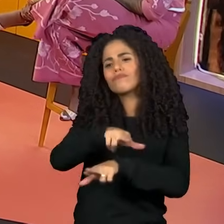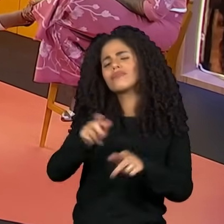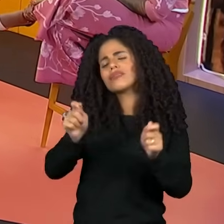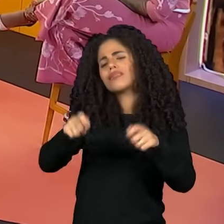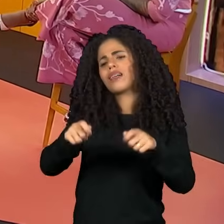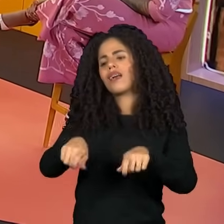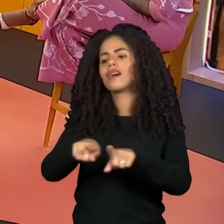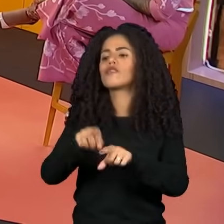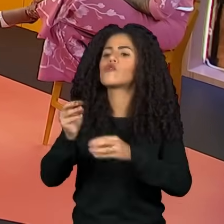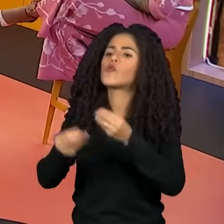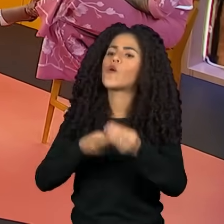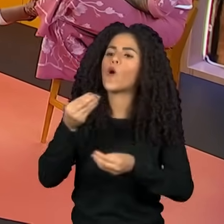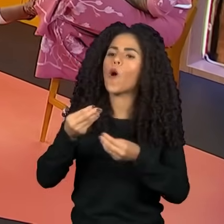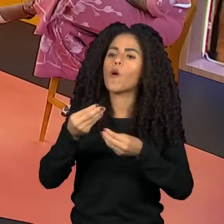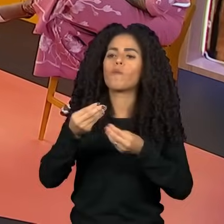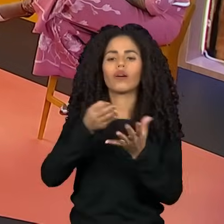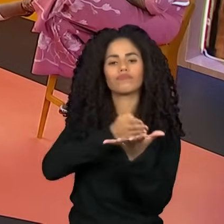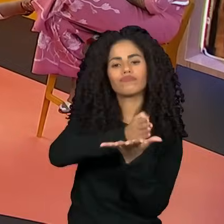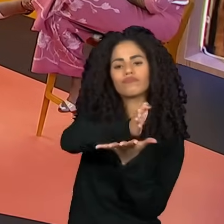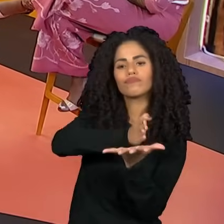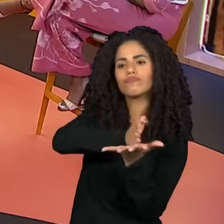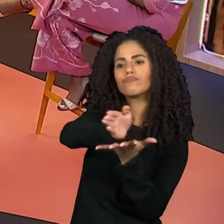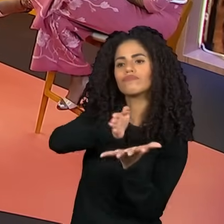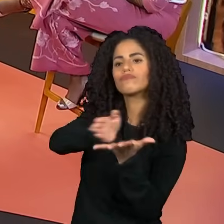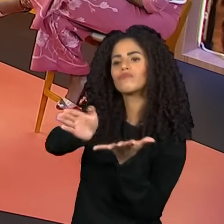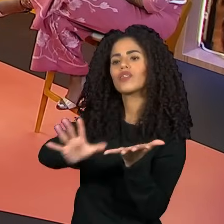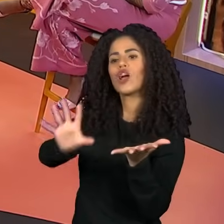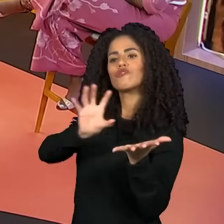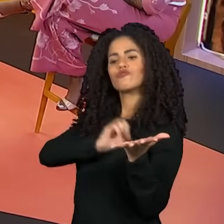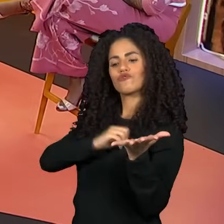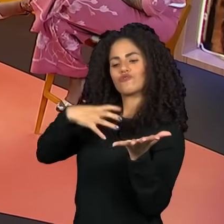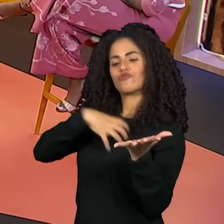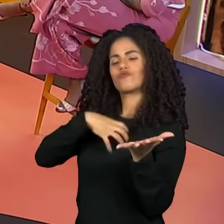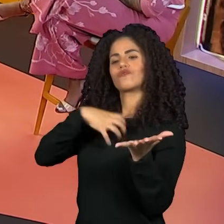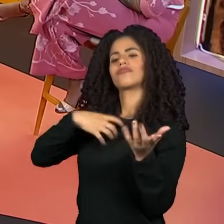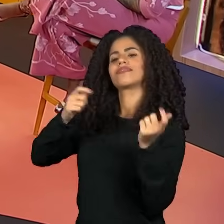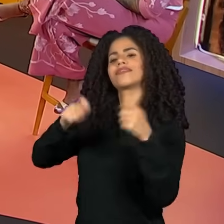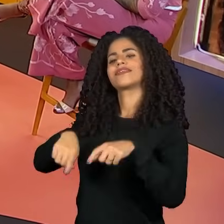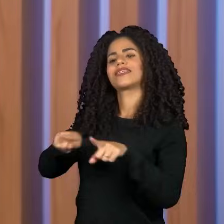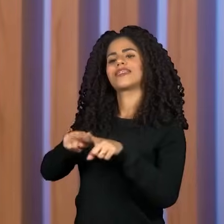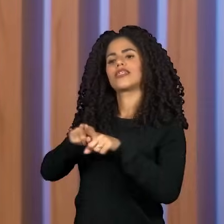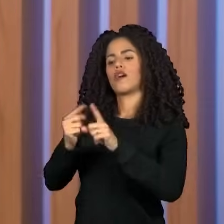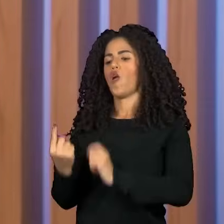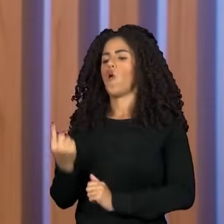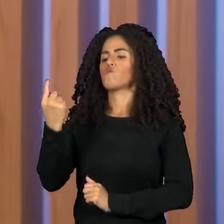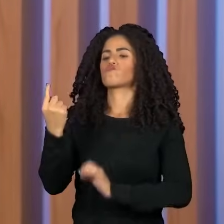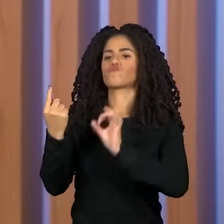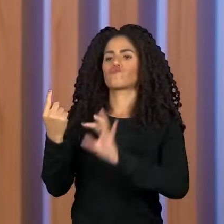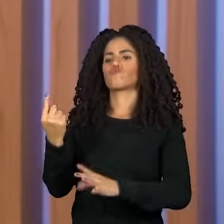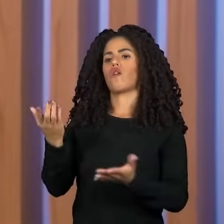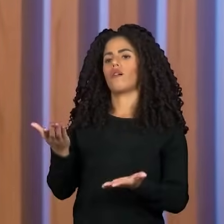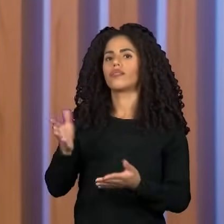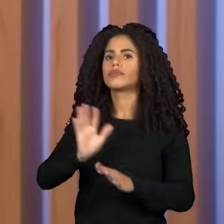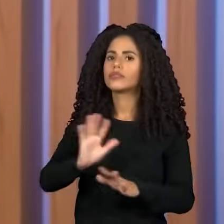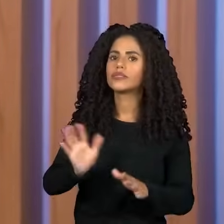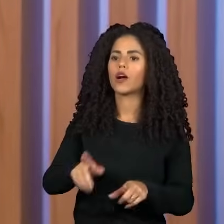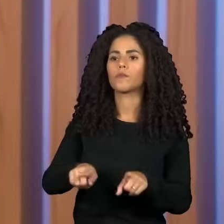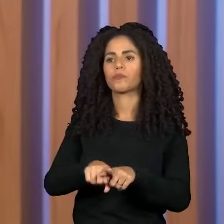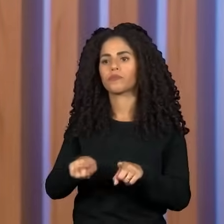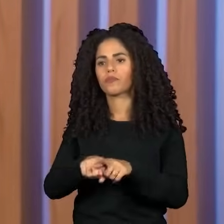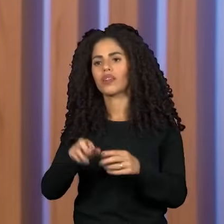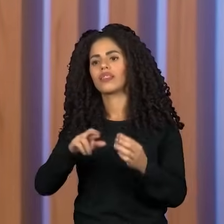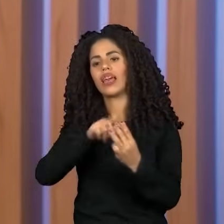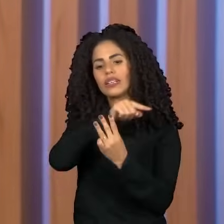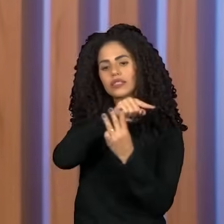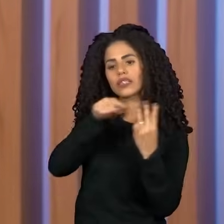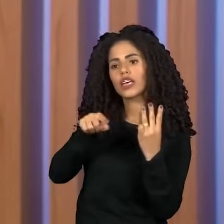geral, é um termo guarda-chuva para várias outras formas de amar que não compreende aquela exclusividade afetiva sexual. Aí tem swing, tem